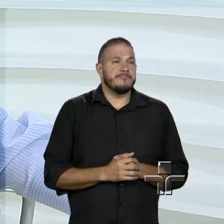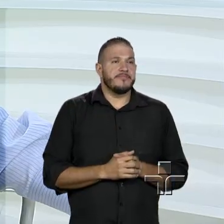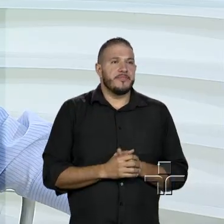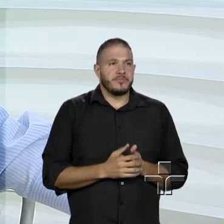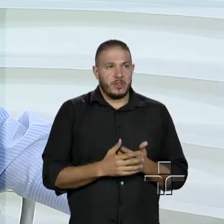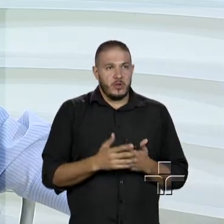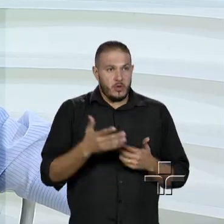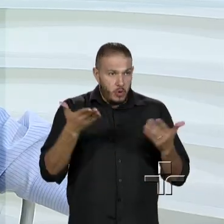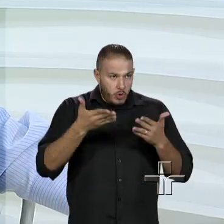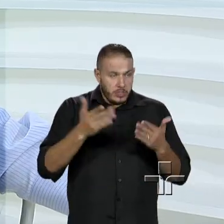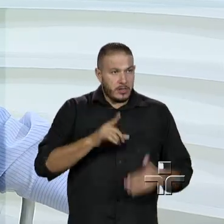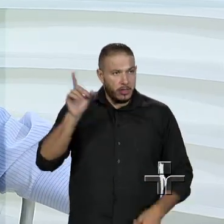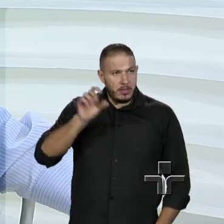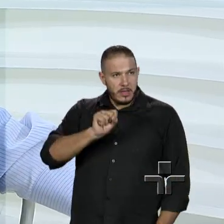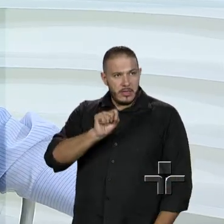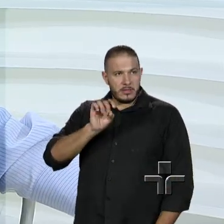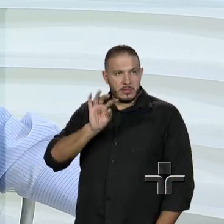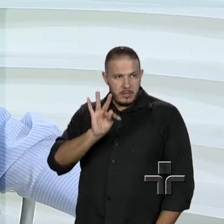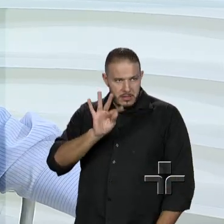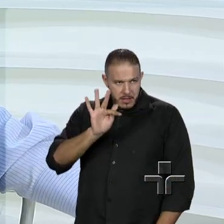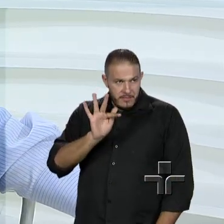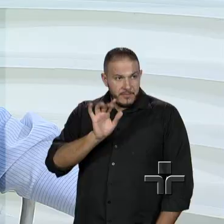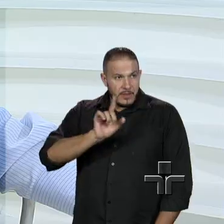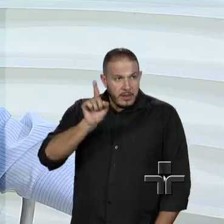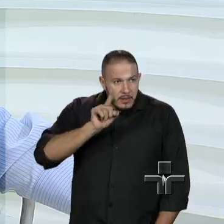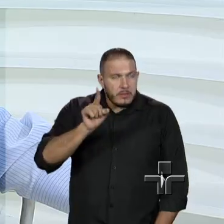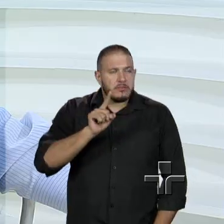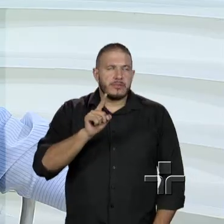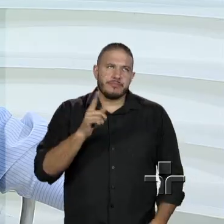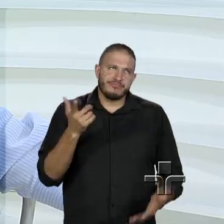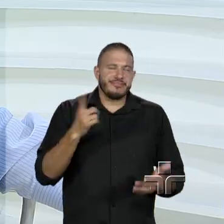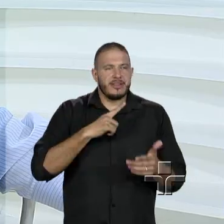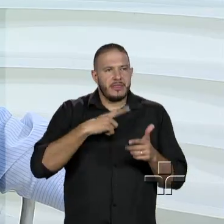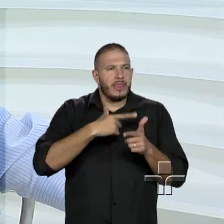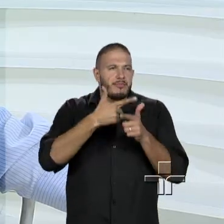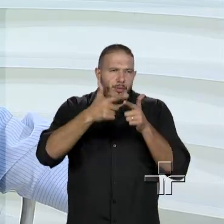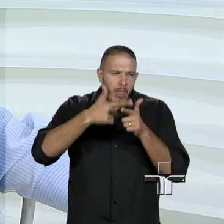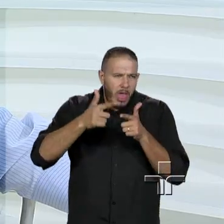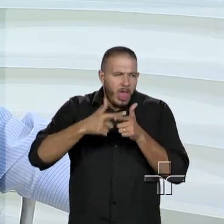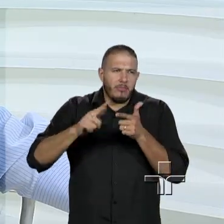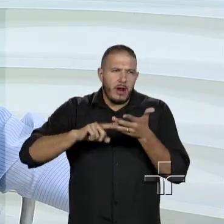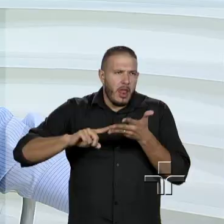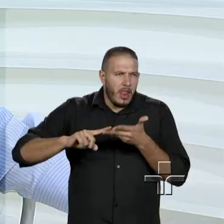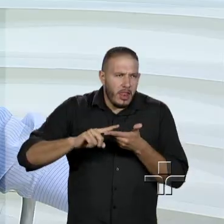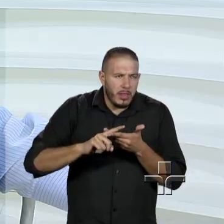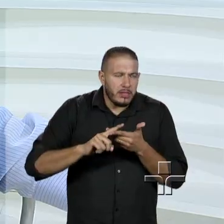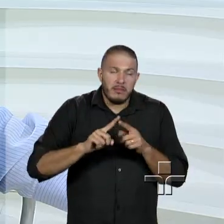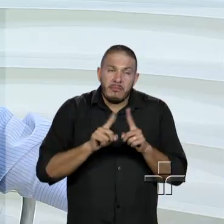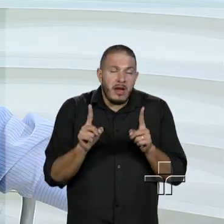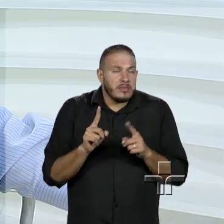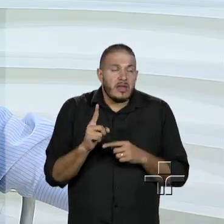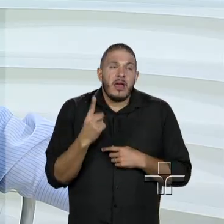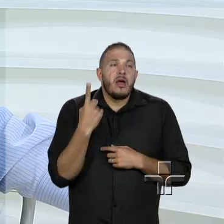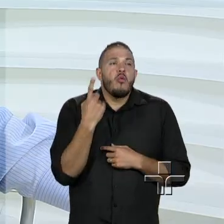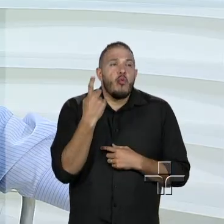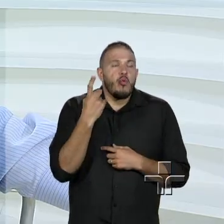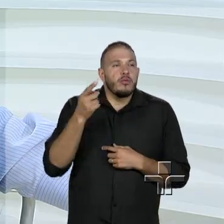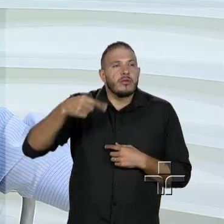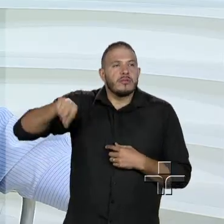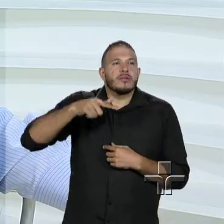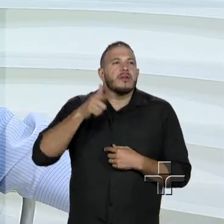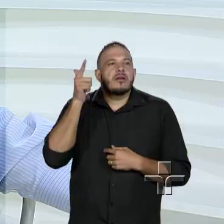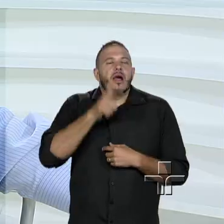o Supremo, com todos os seus problemas, é o único garante das nossas